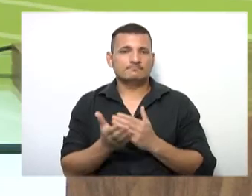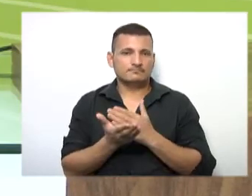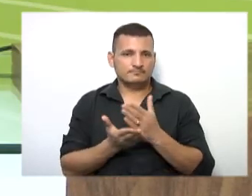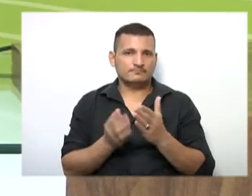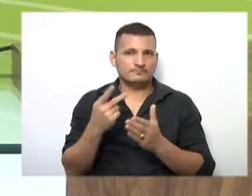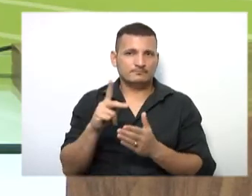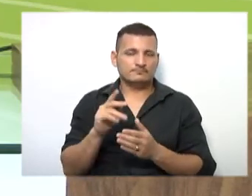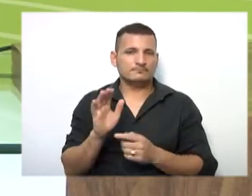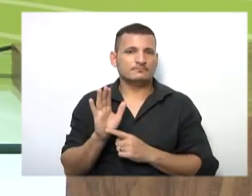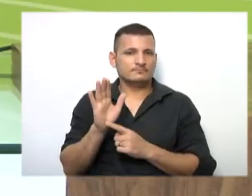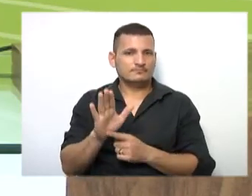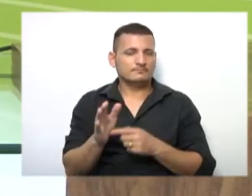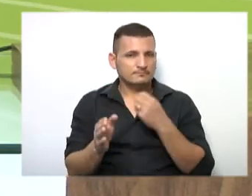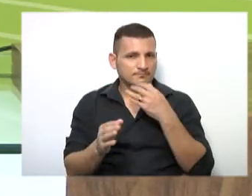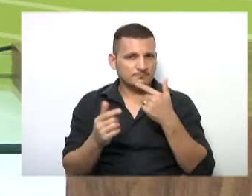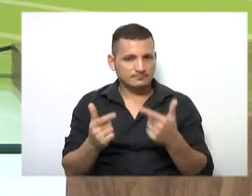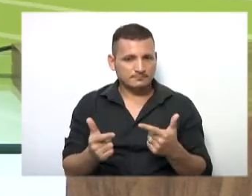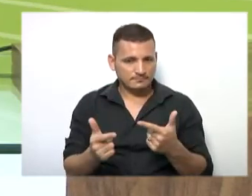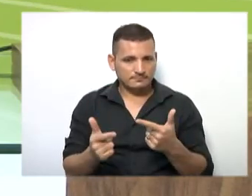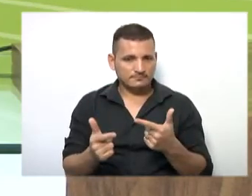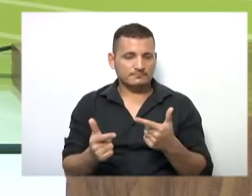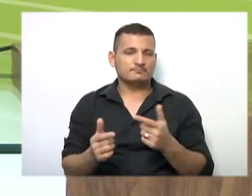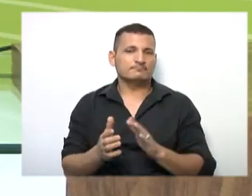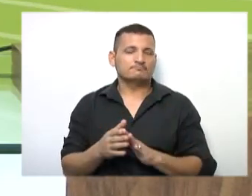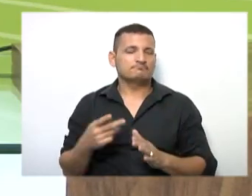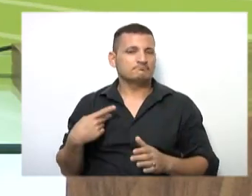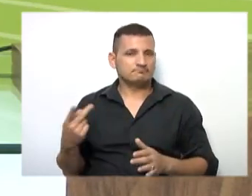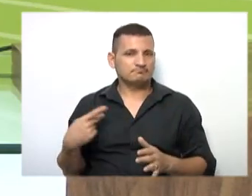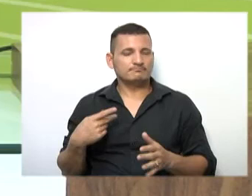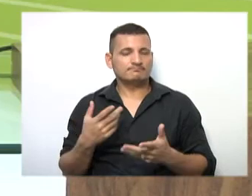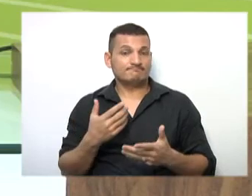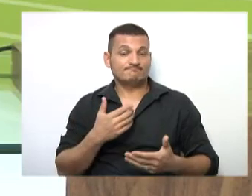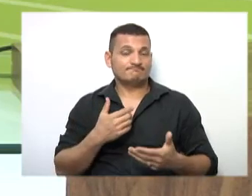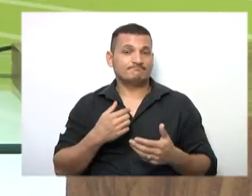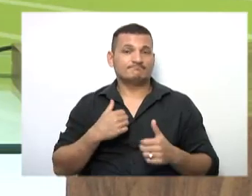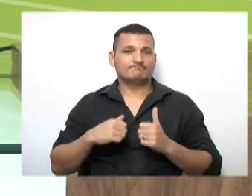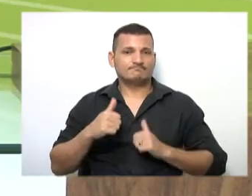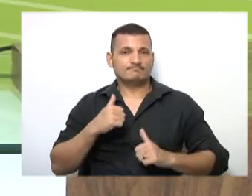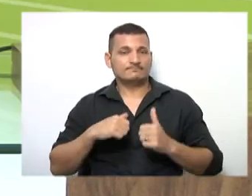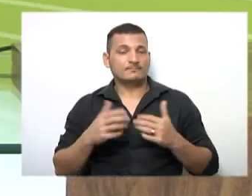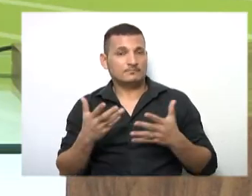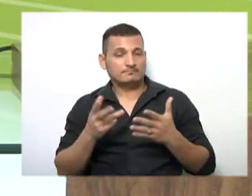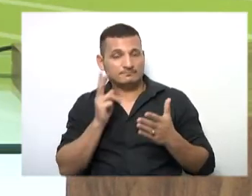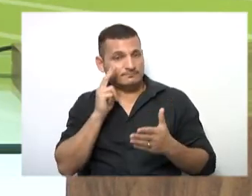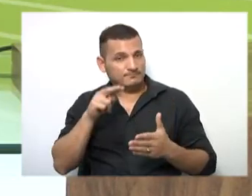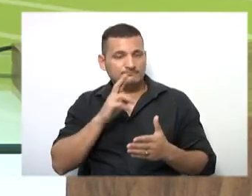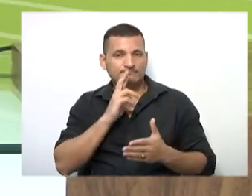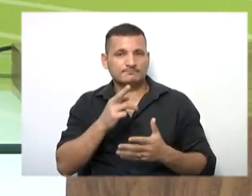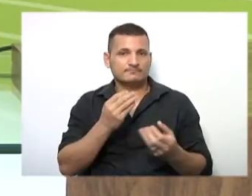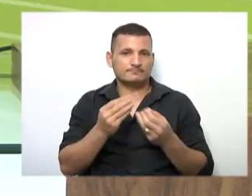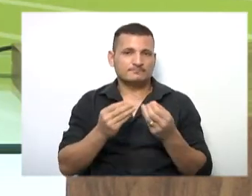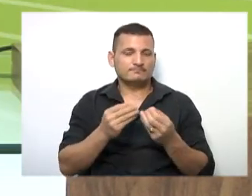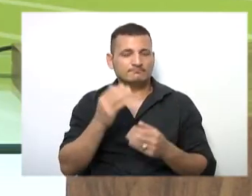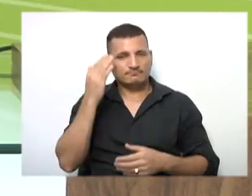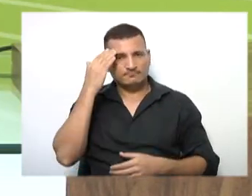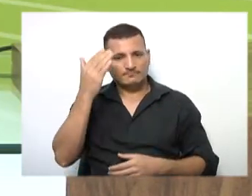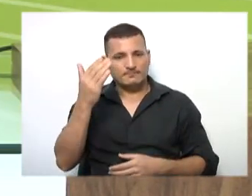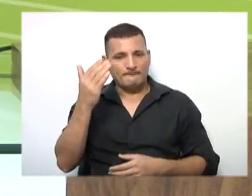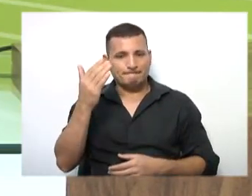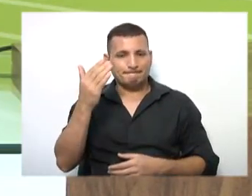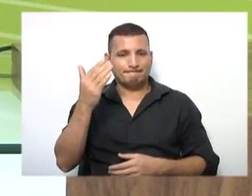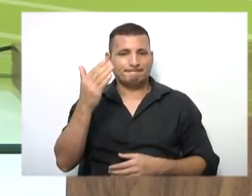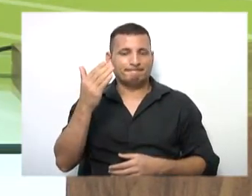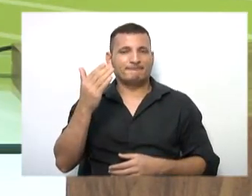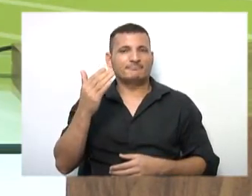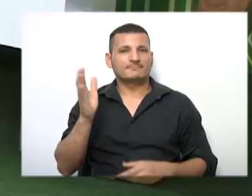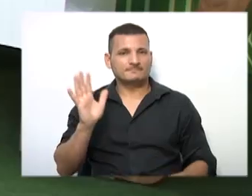apresentação. Boa sorte. Estamos aqui ansiosos por vocês e aguardando os resultados. Muito obrigada. E a gente